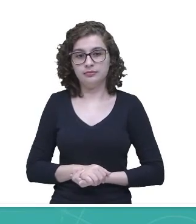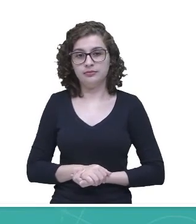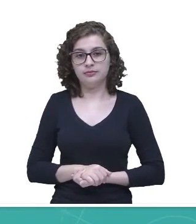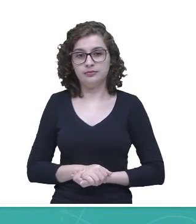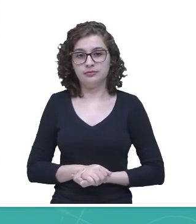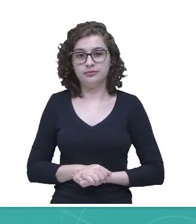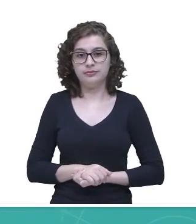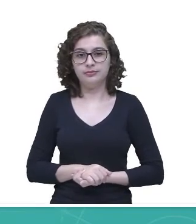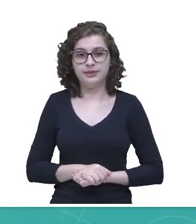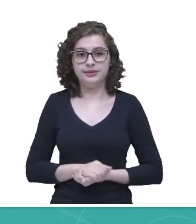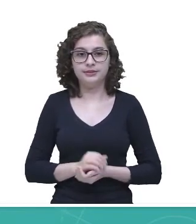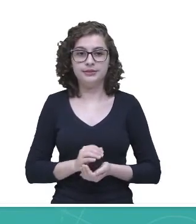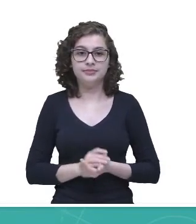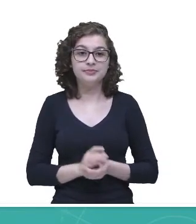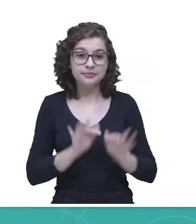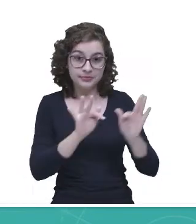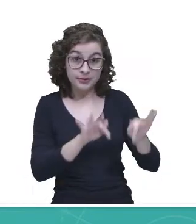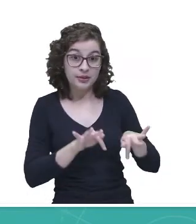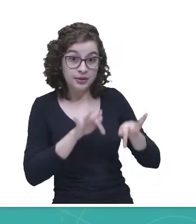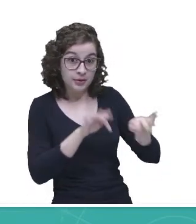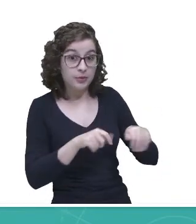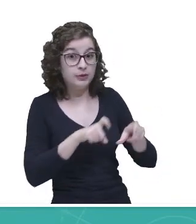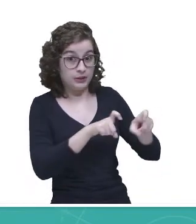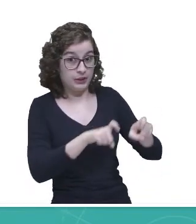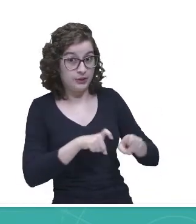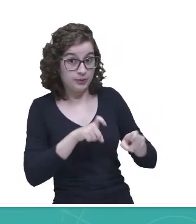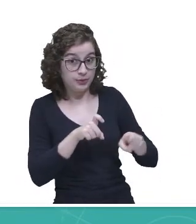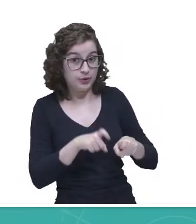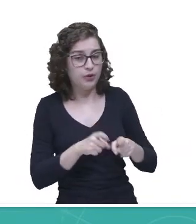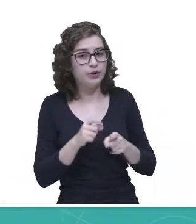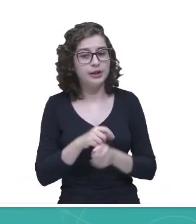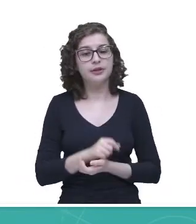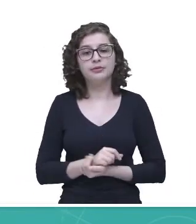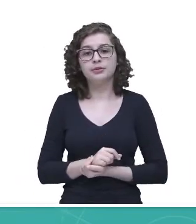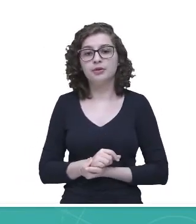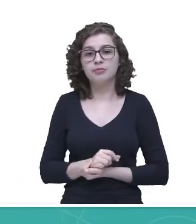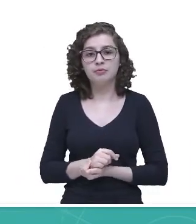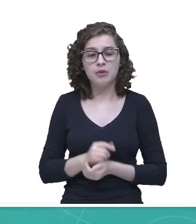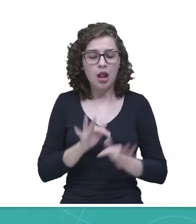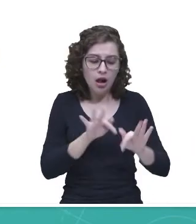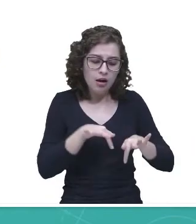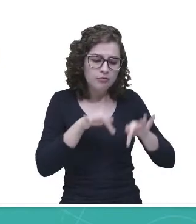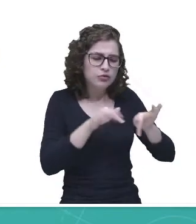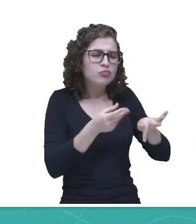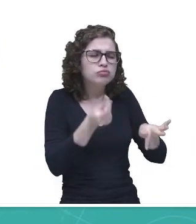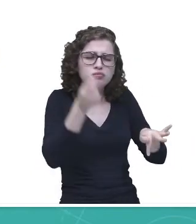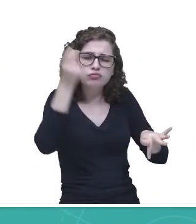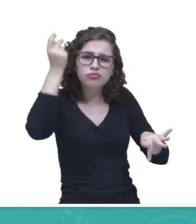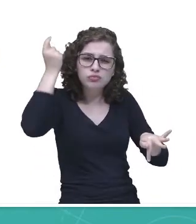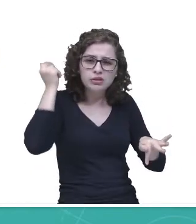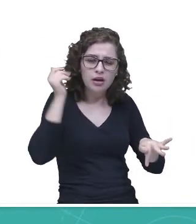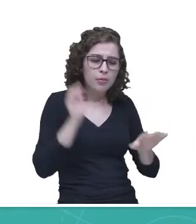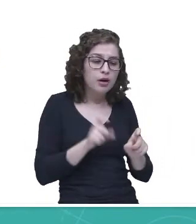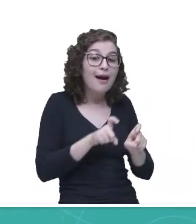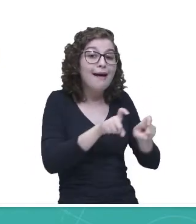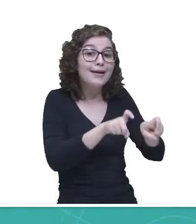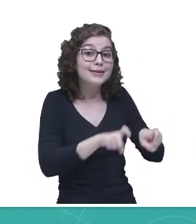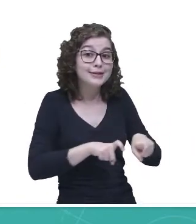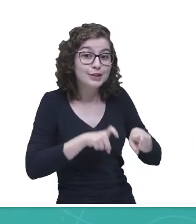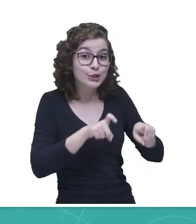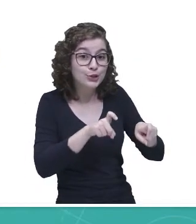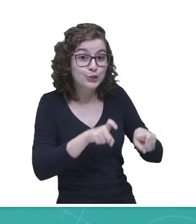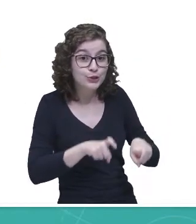olha só, a produção feudal, como todos vocês já sabem, ela era agrícola. Justamente o